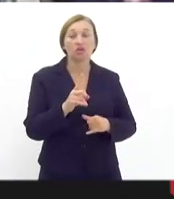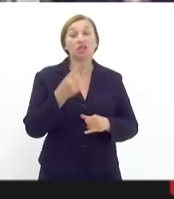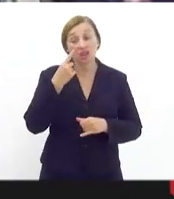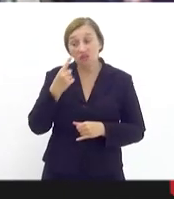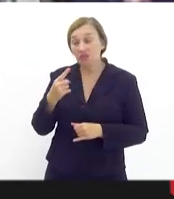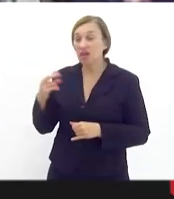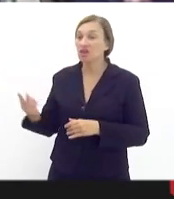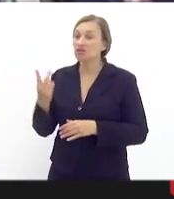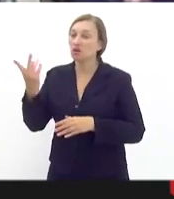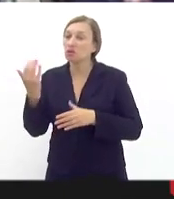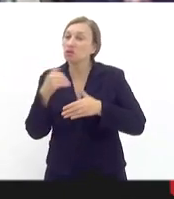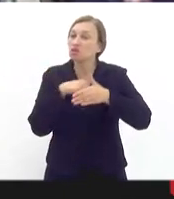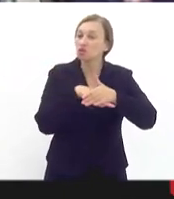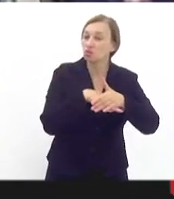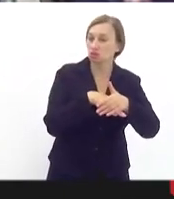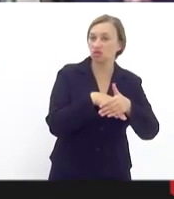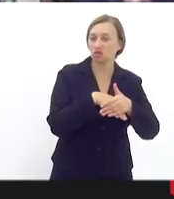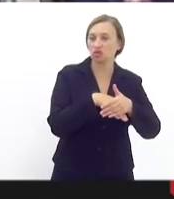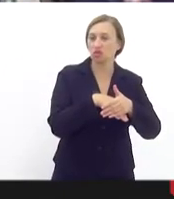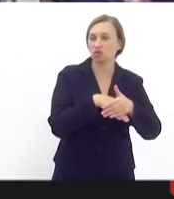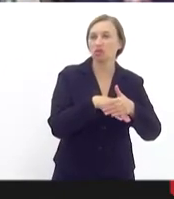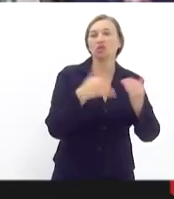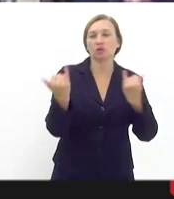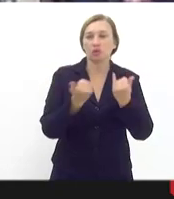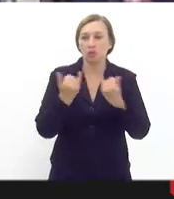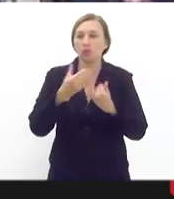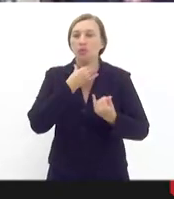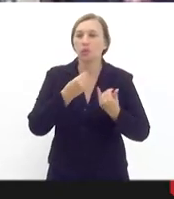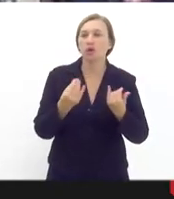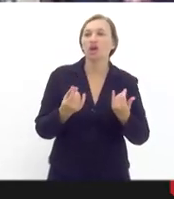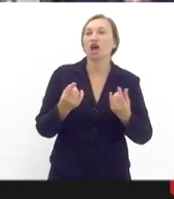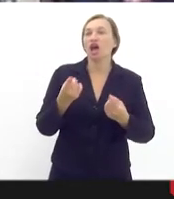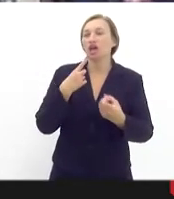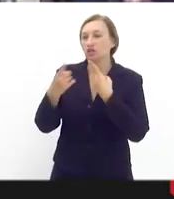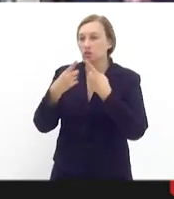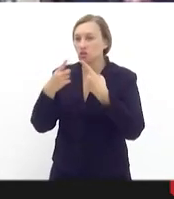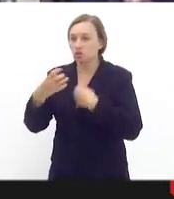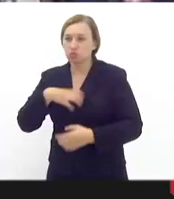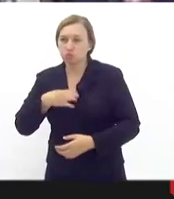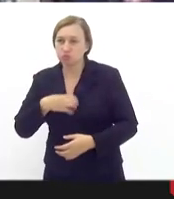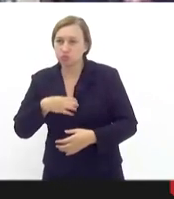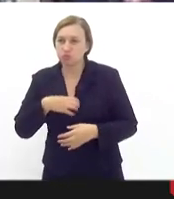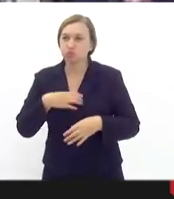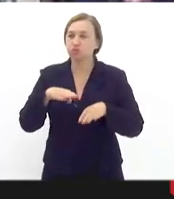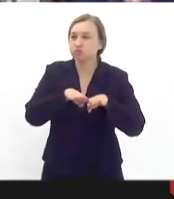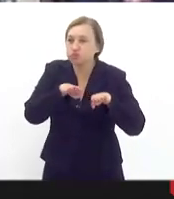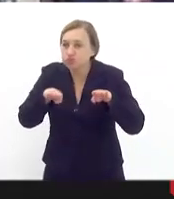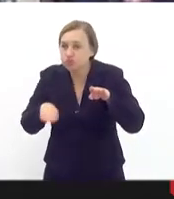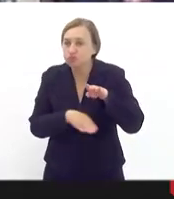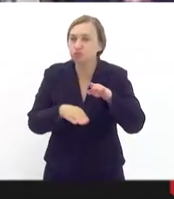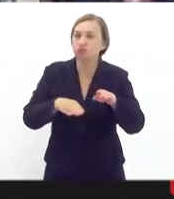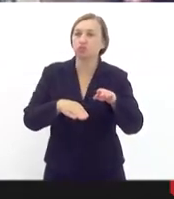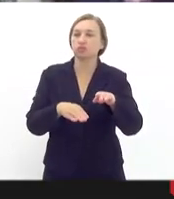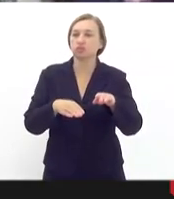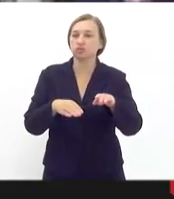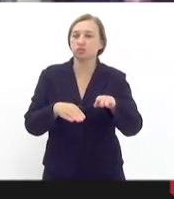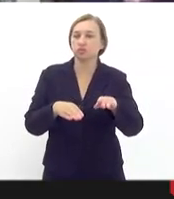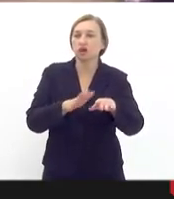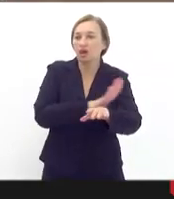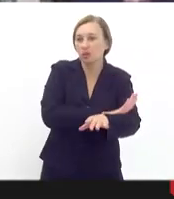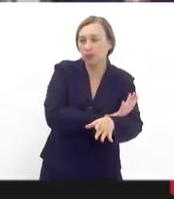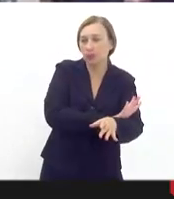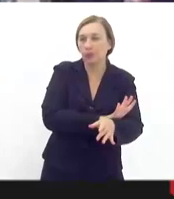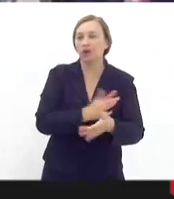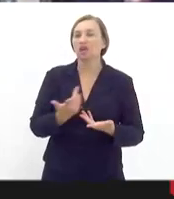valores embutidos nas fake news. Aí, discurso de ódio, desigualdade racial, porque as fake news, a desinformação, elas não vêm só